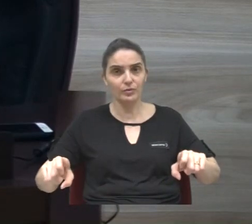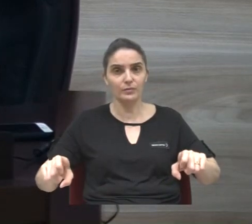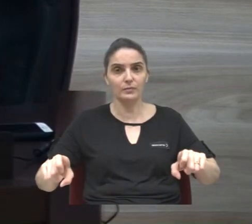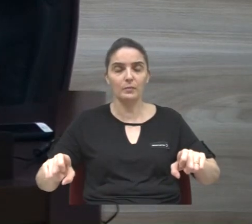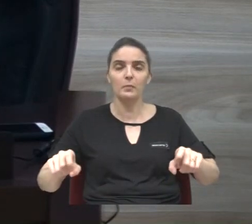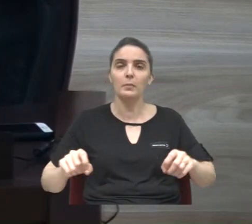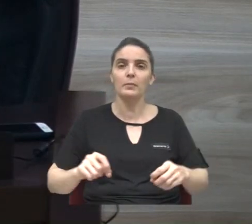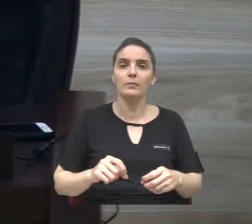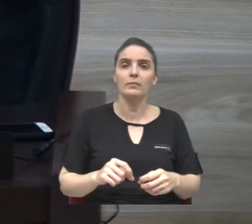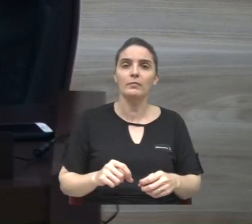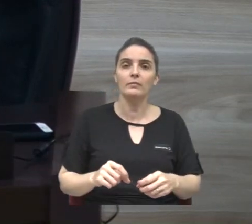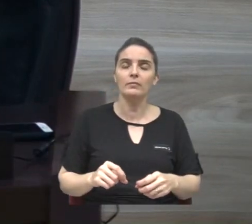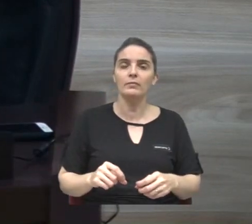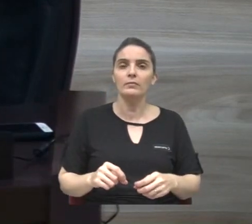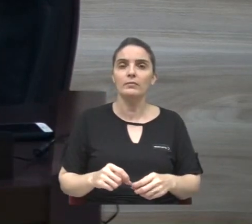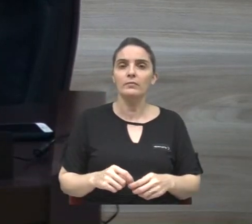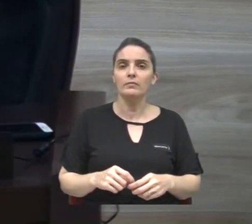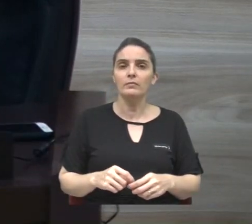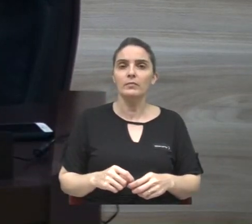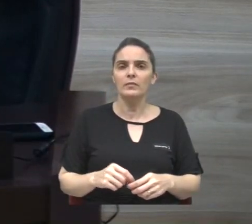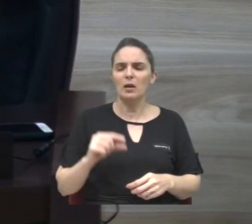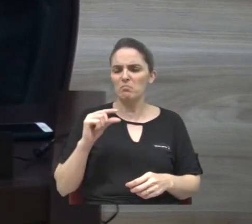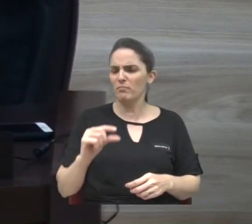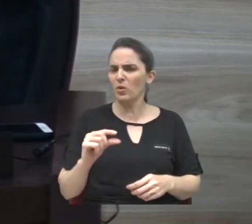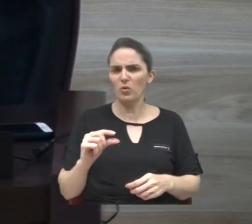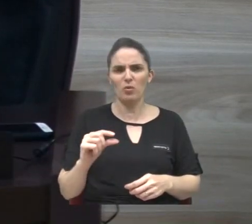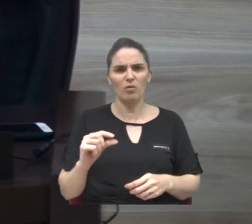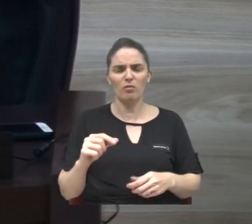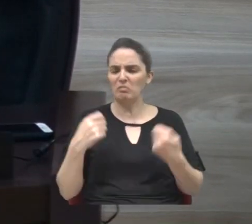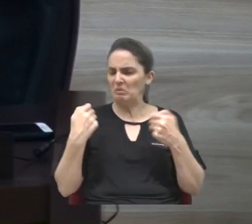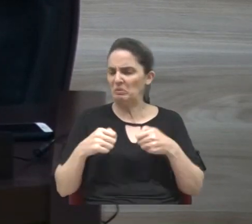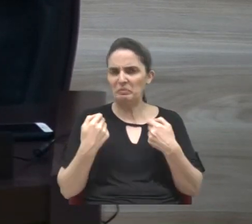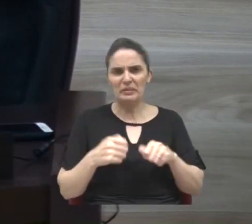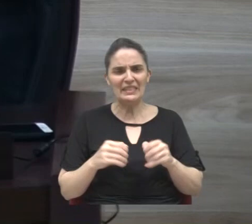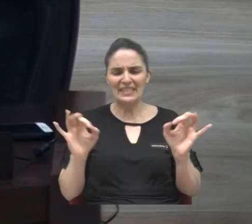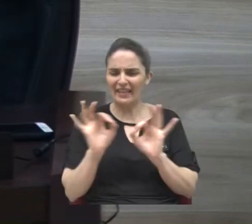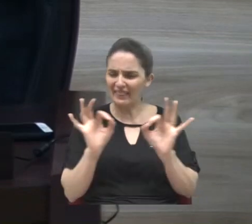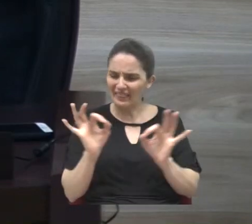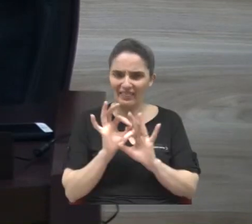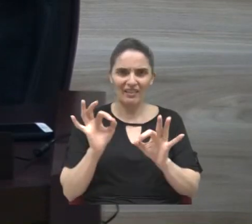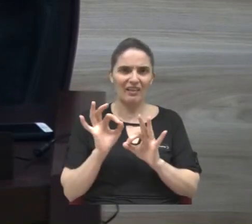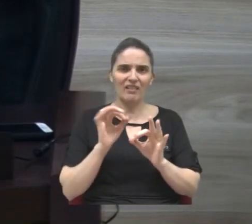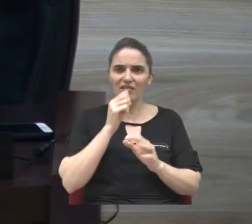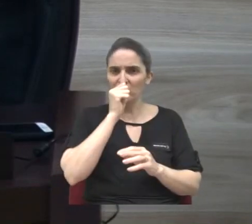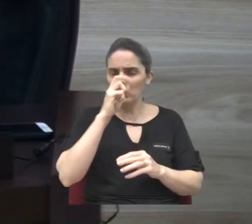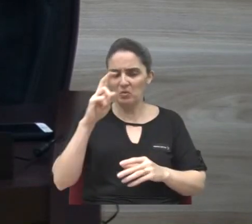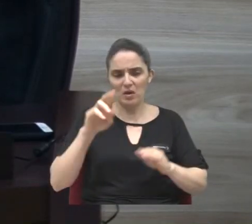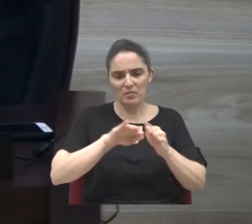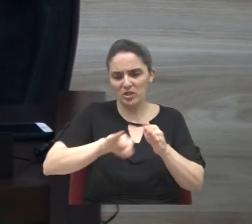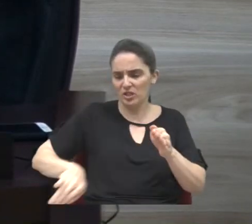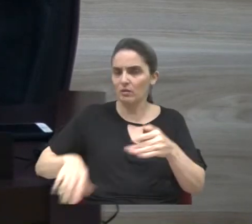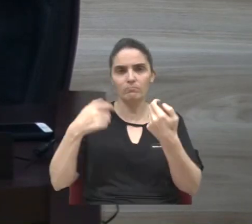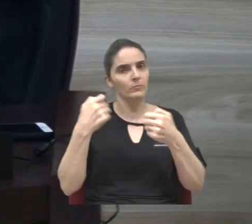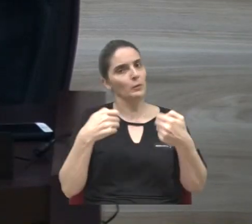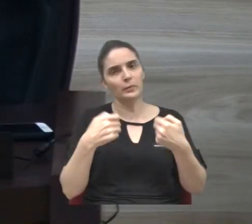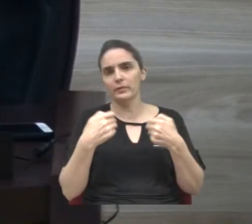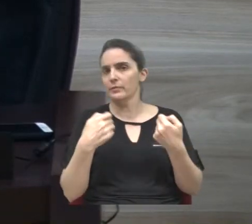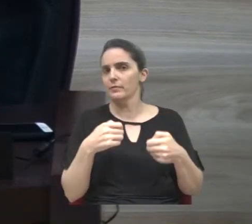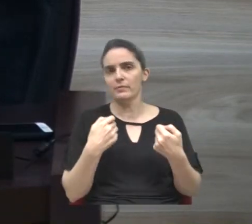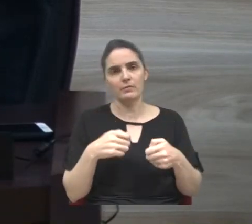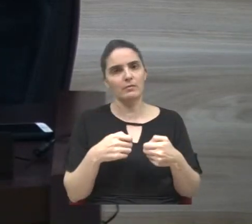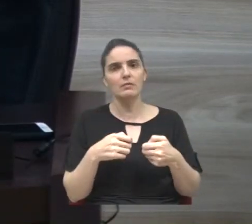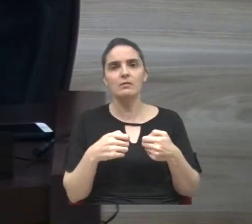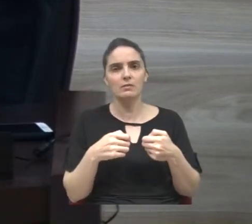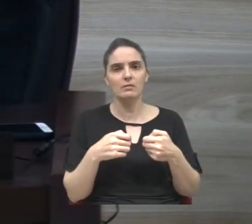é desprezível e não justifica instalação de qualquer equipamento destinado ao bloqueio ou à eliminação de